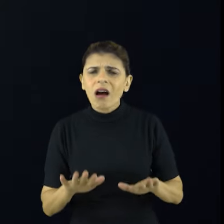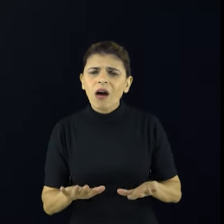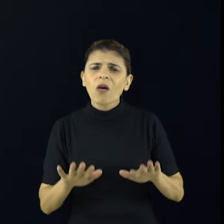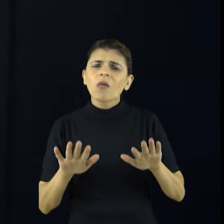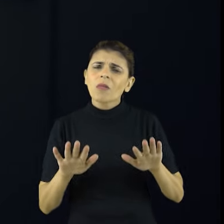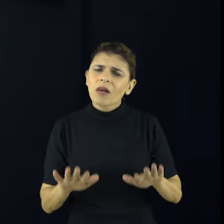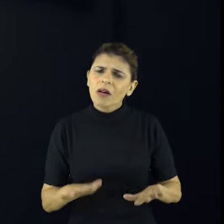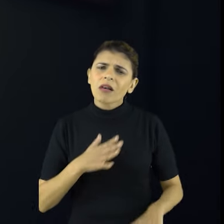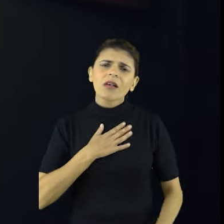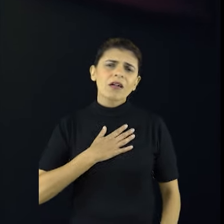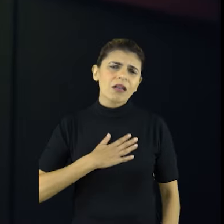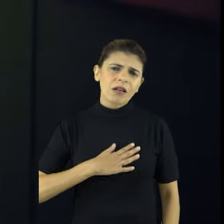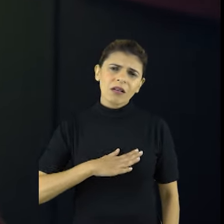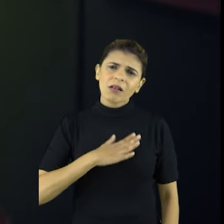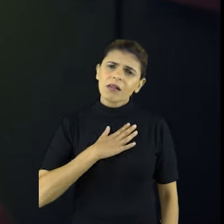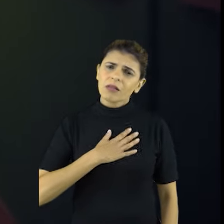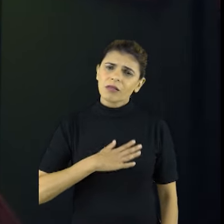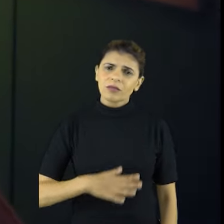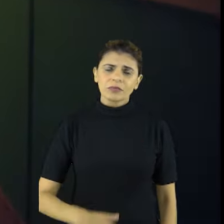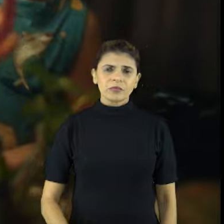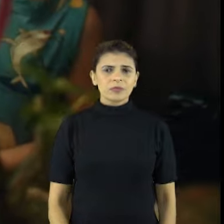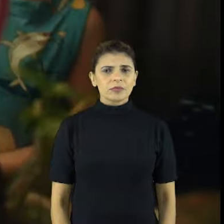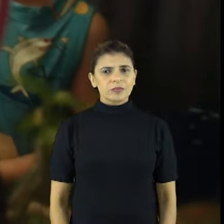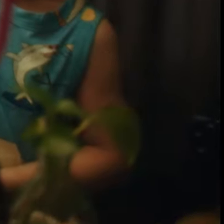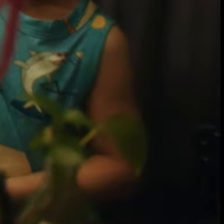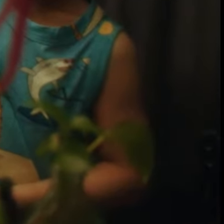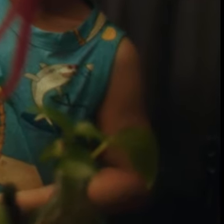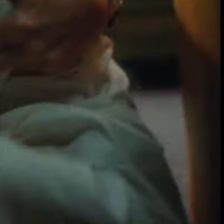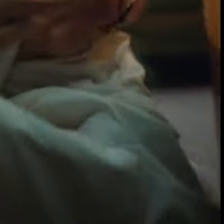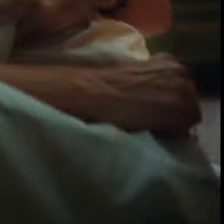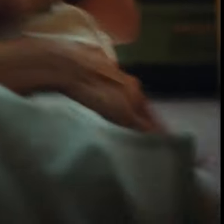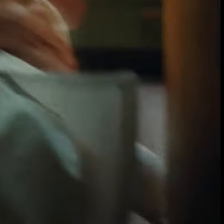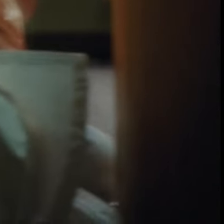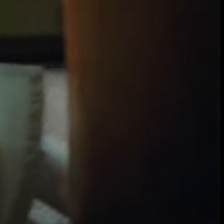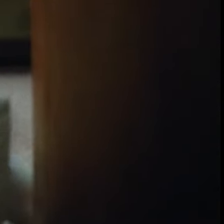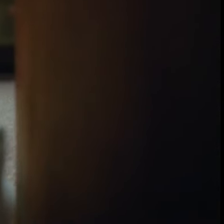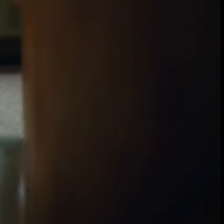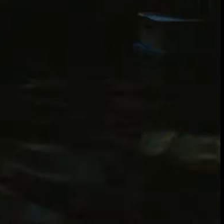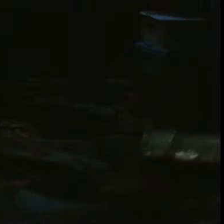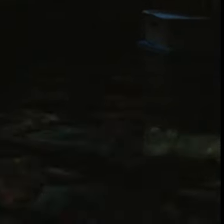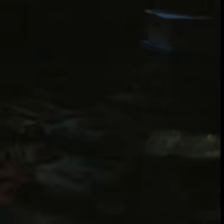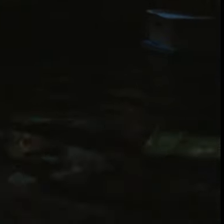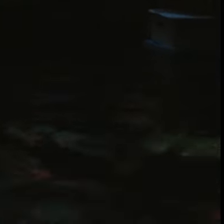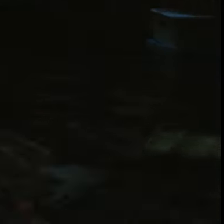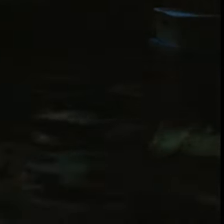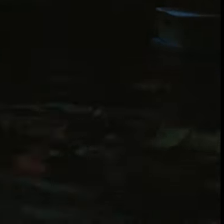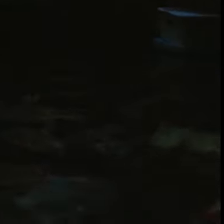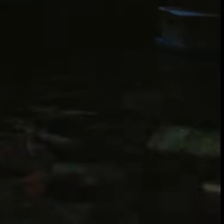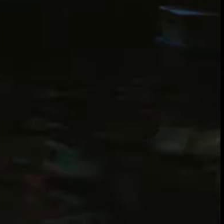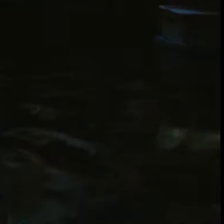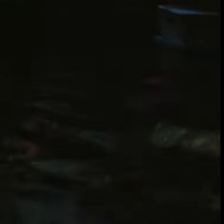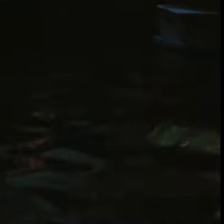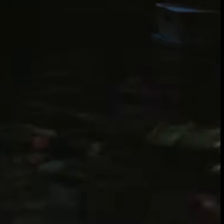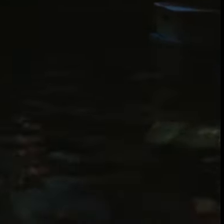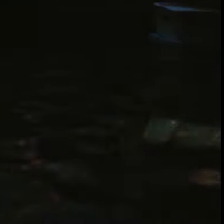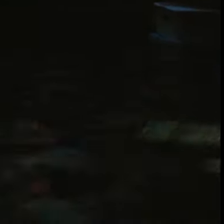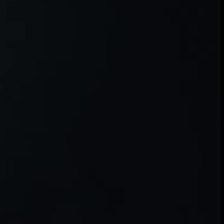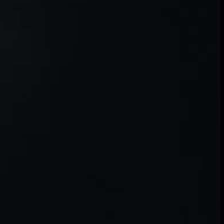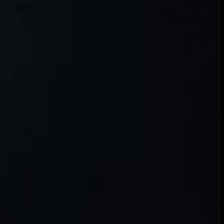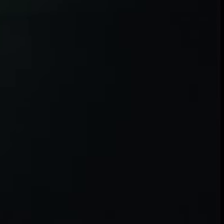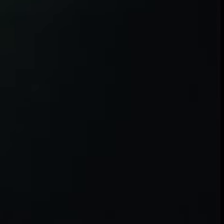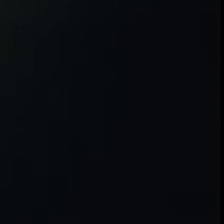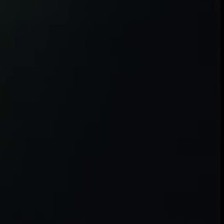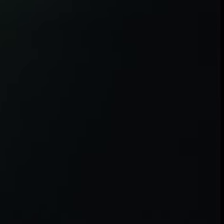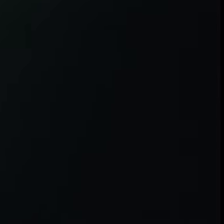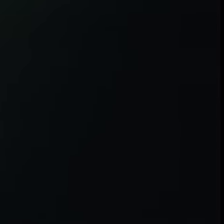bebê. Ela se maquia e o menino faz desenhos de batom no espelho. O acalma. No quarto inundado pela água,